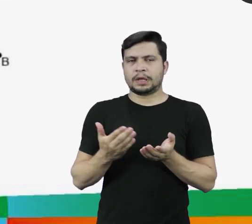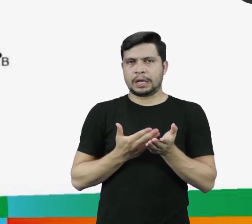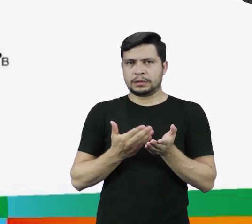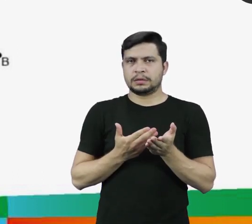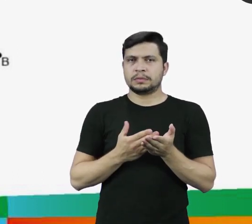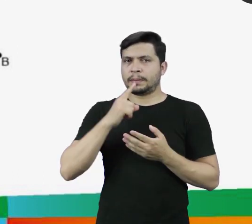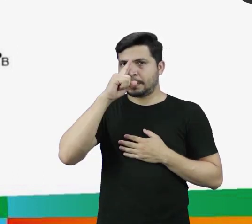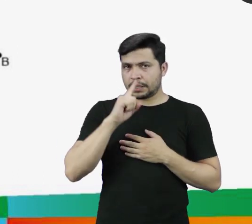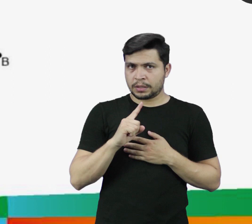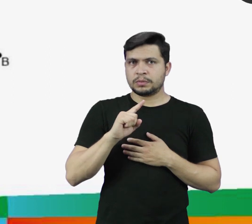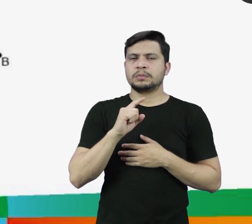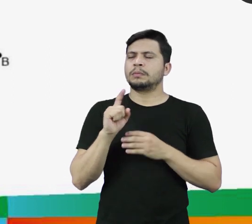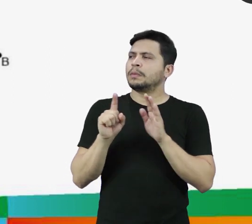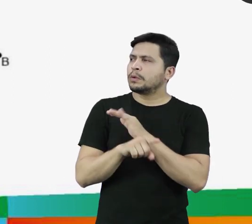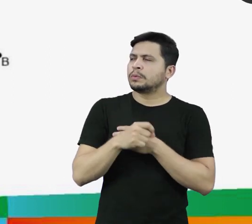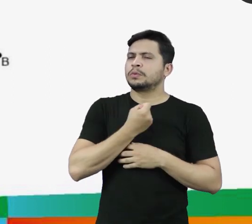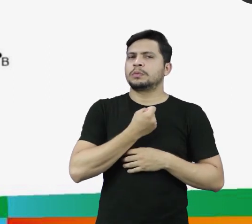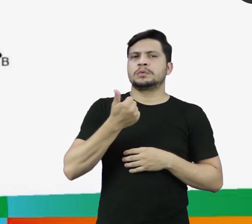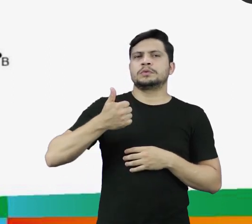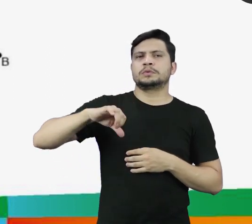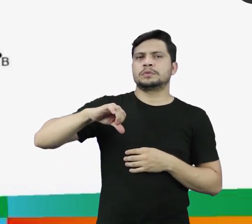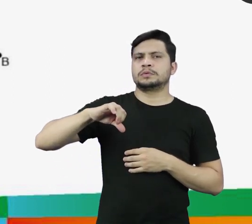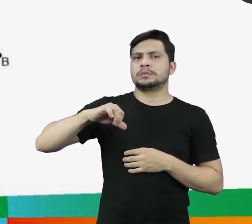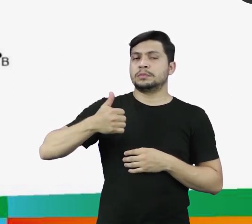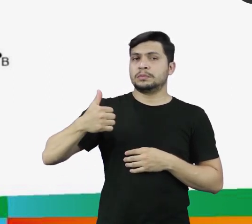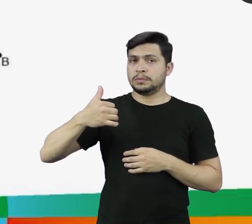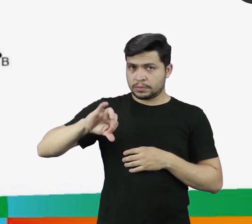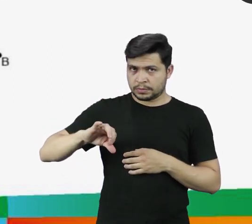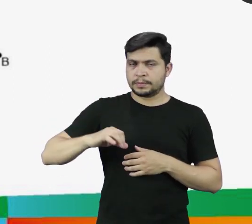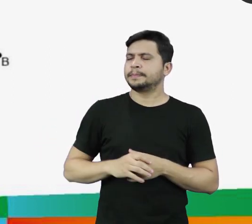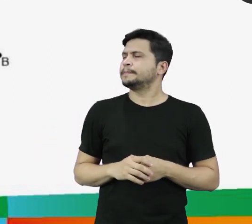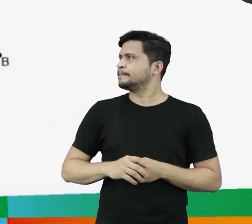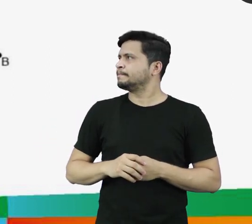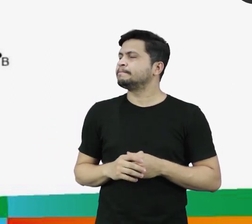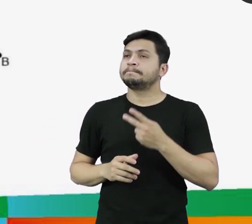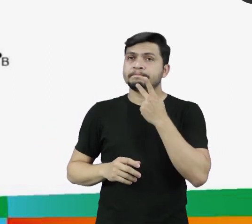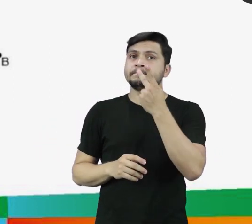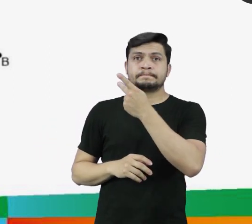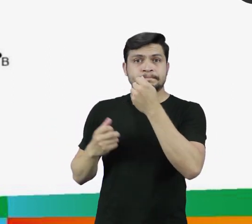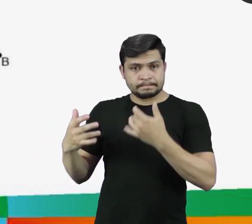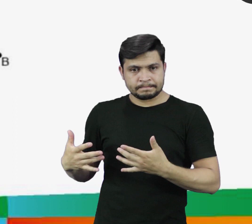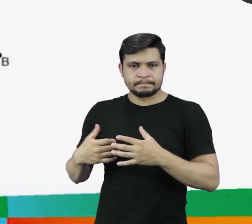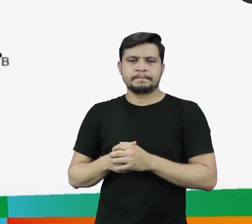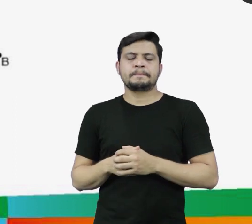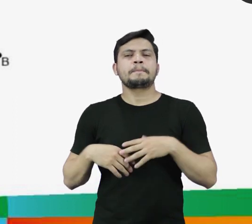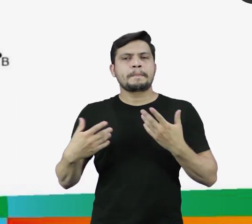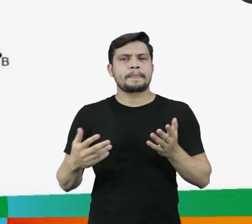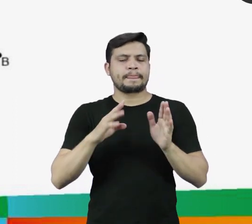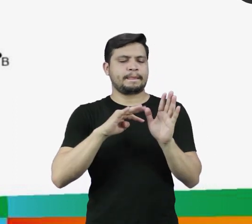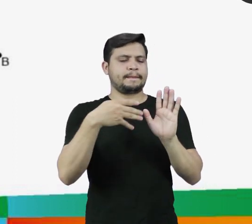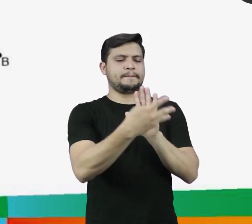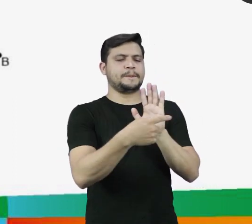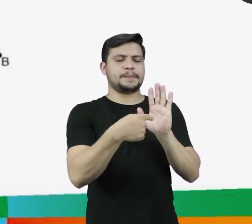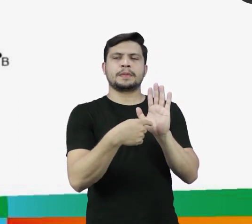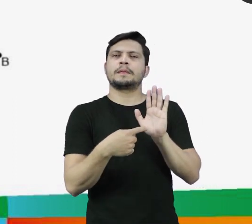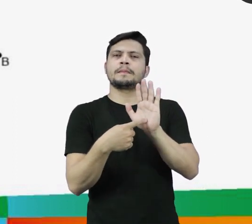questão 119, que ela, no caso, fala o seguinte: o quadro mostra valores de corrente